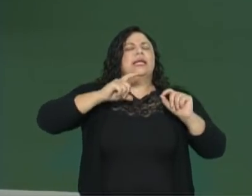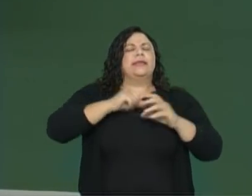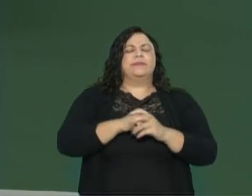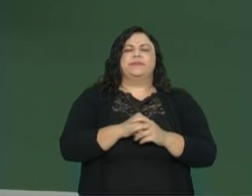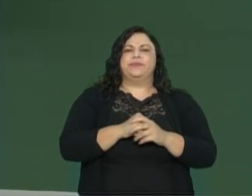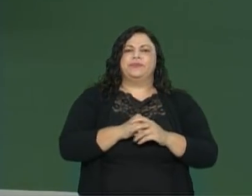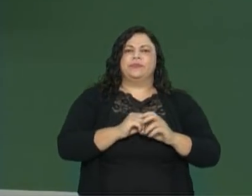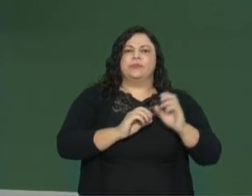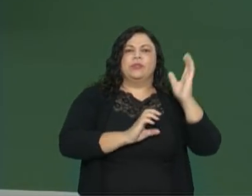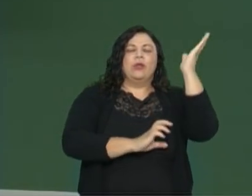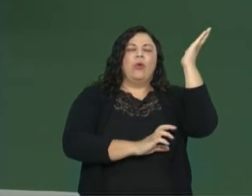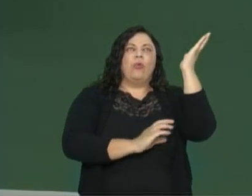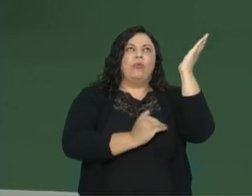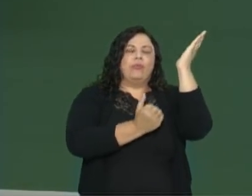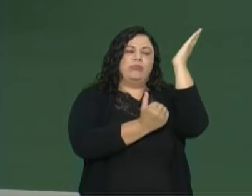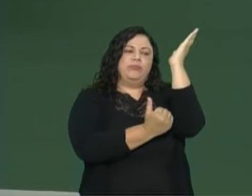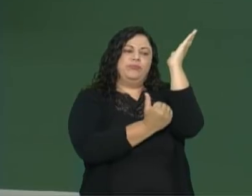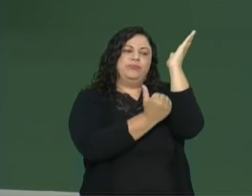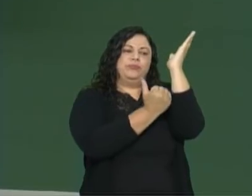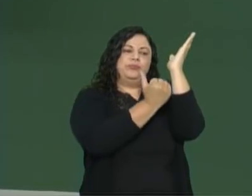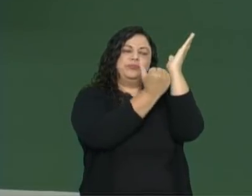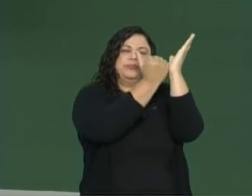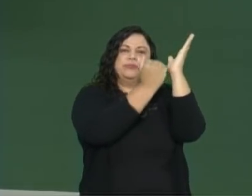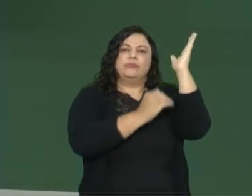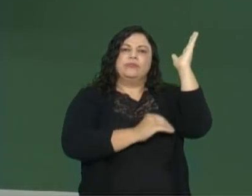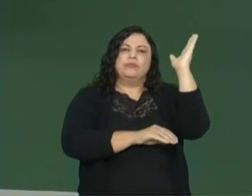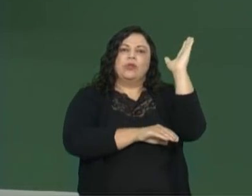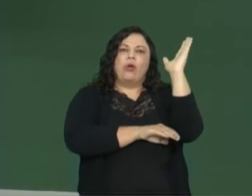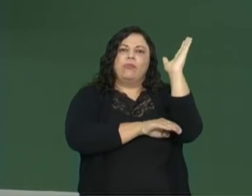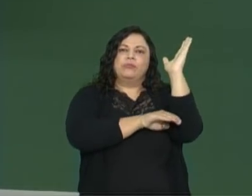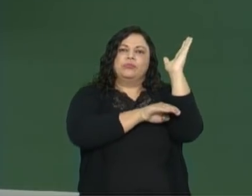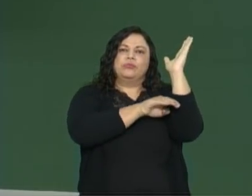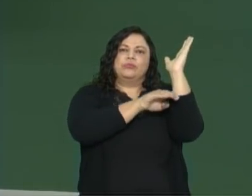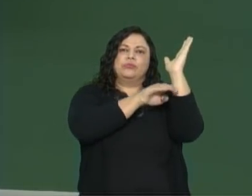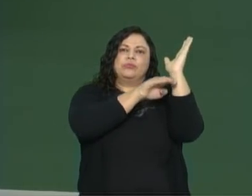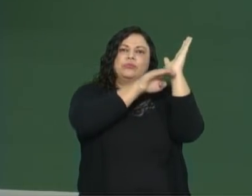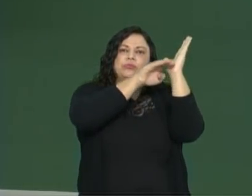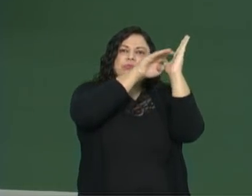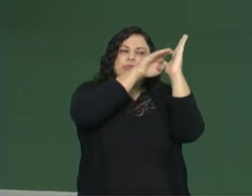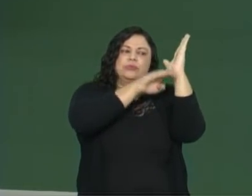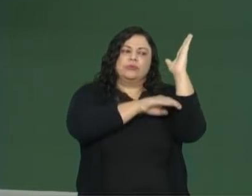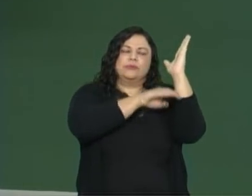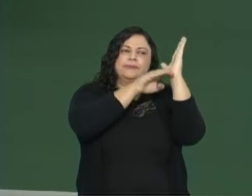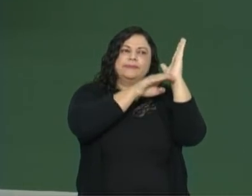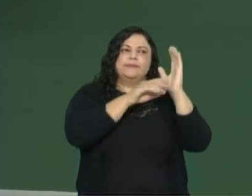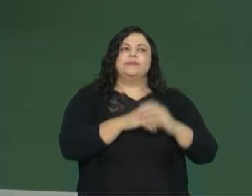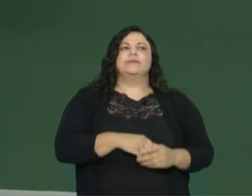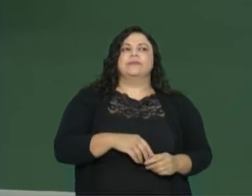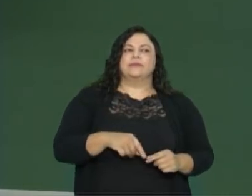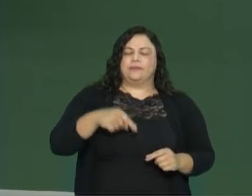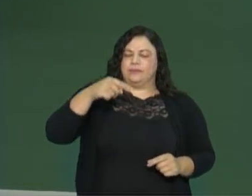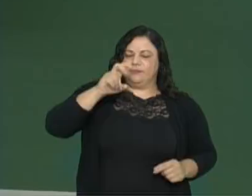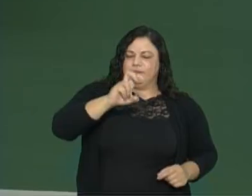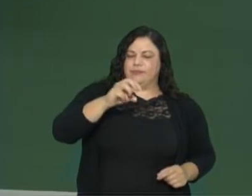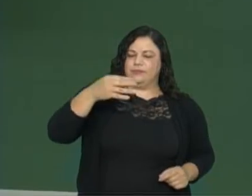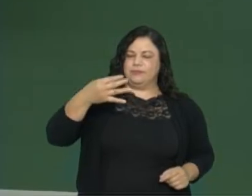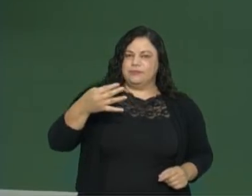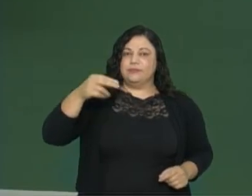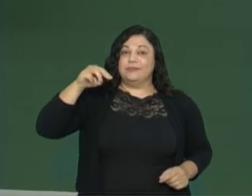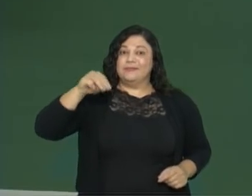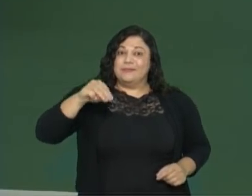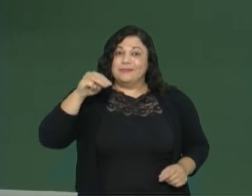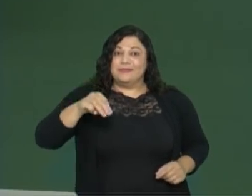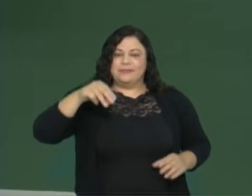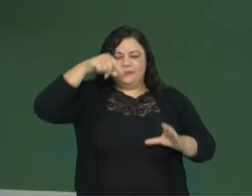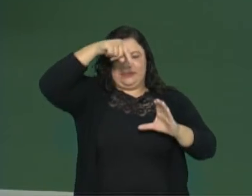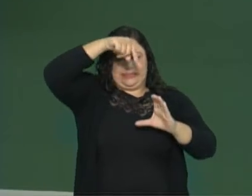pessoas, que a descida do embarque no elevador até a água são 54 metros, e ali dentro tem mais 53